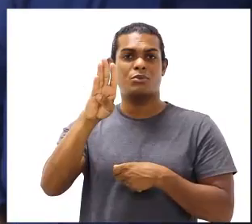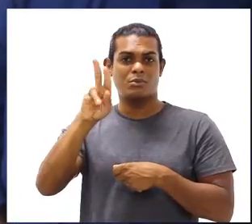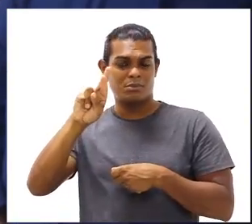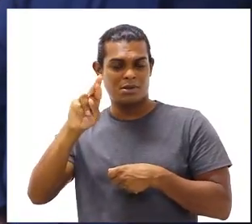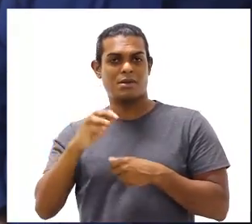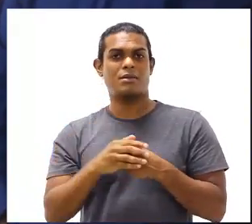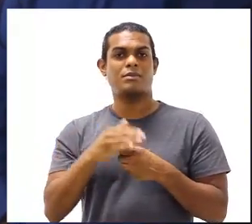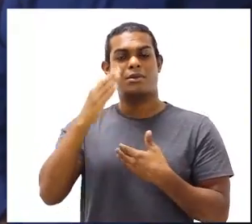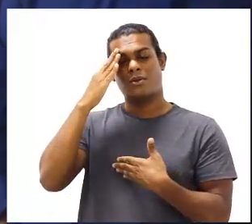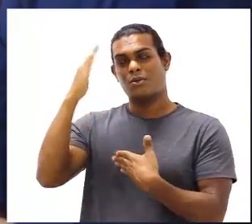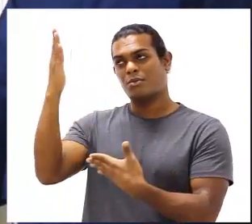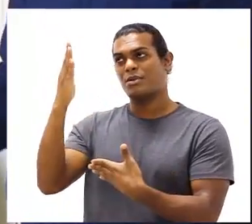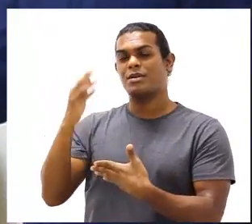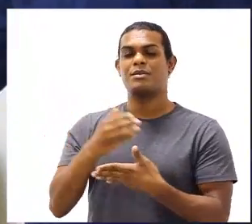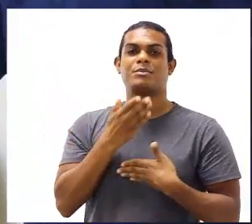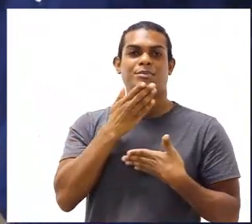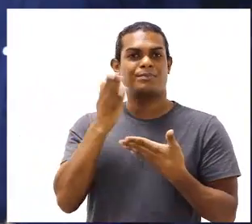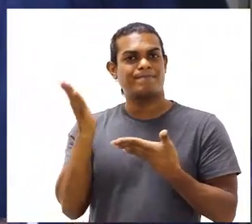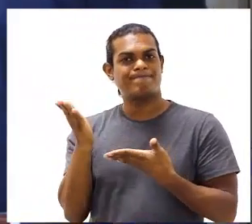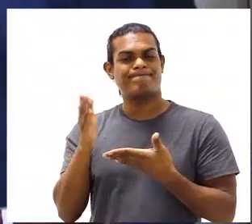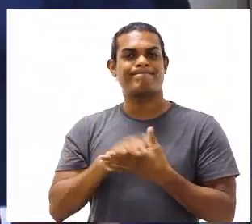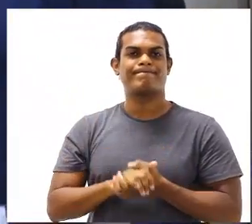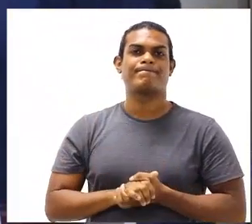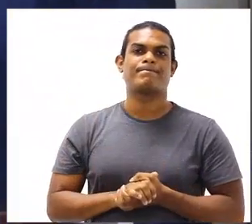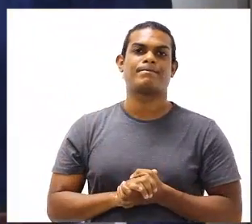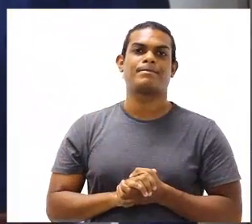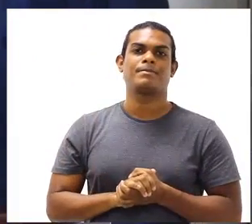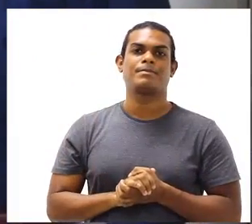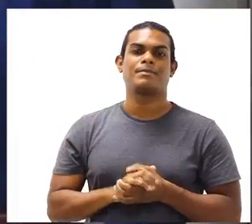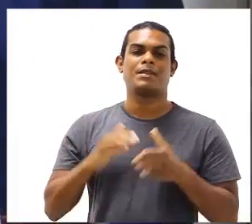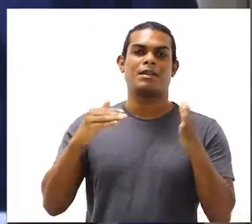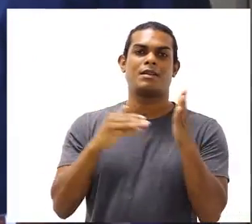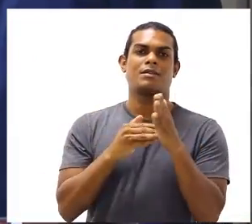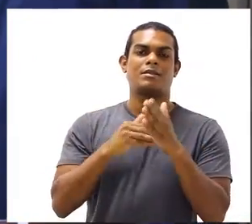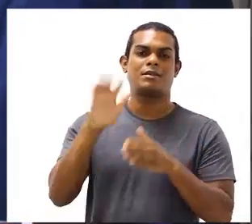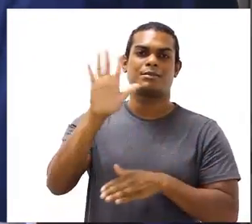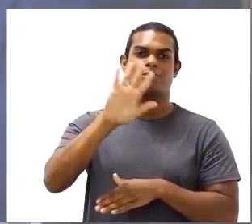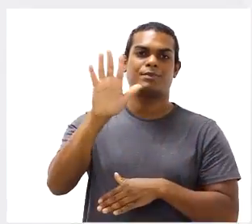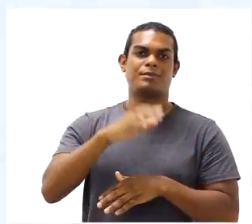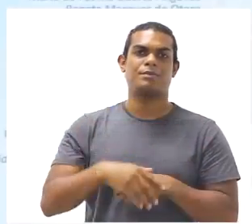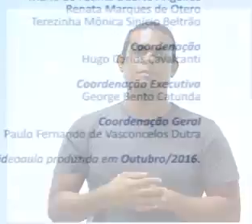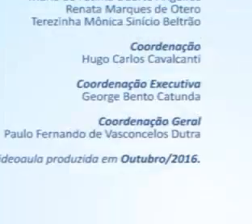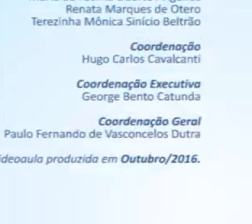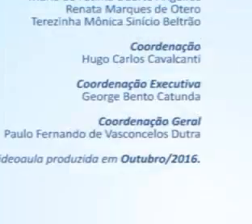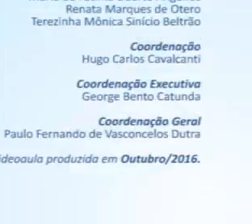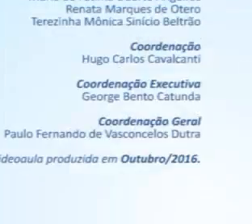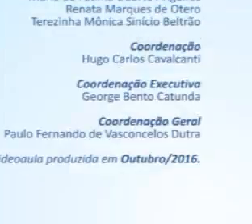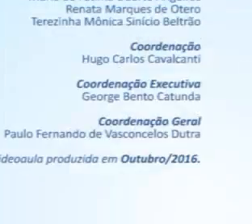obrigada, professor Décio. Obrigado a vocês. Até a próxima e bons estudos a todos.